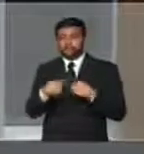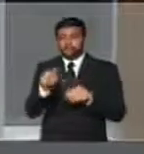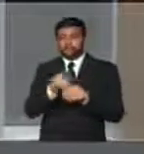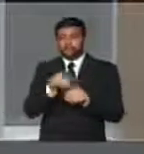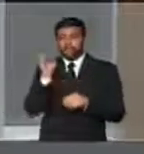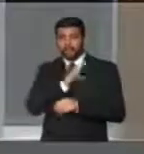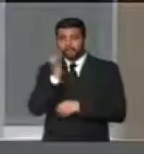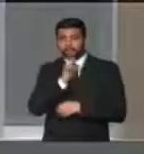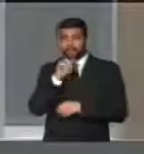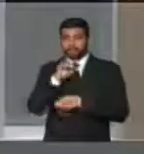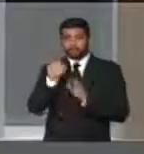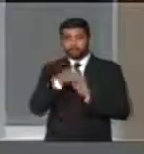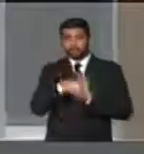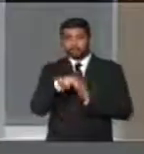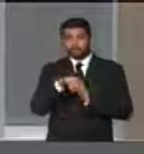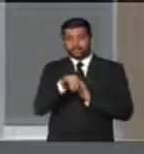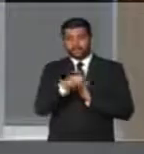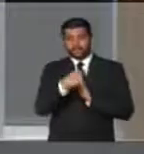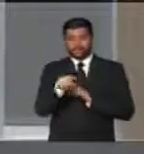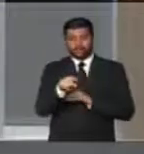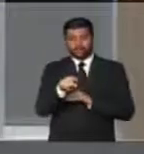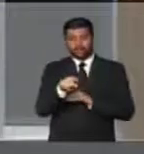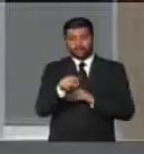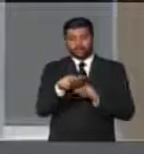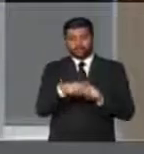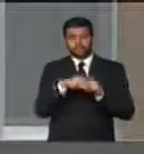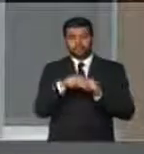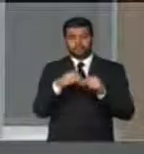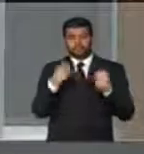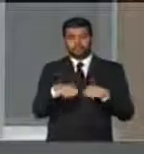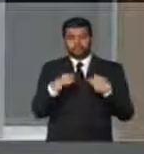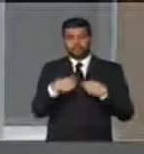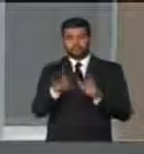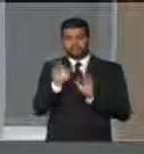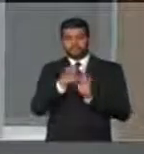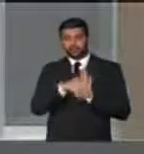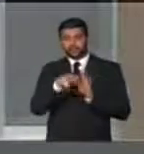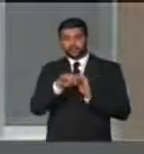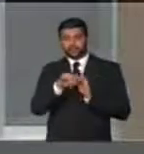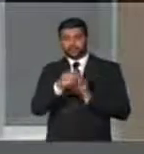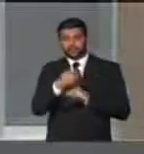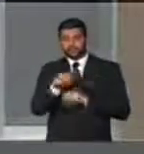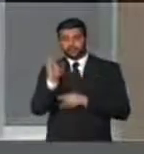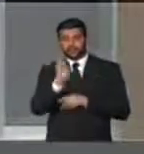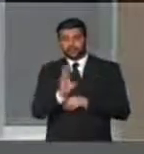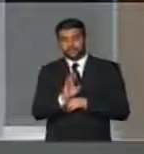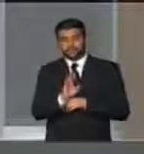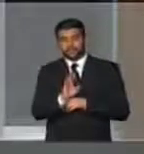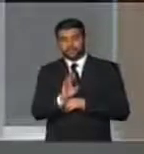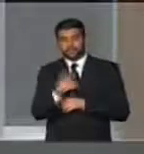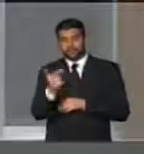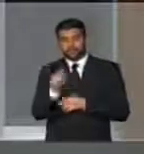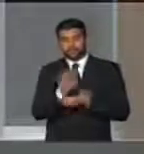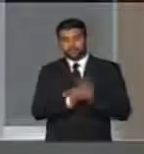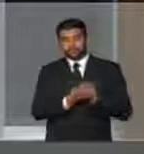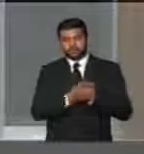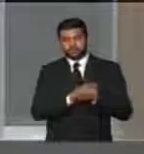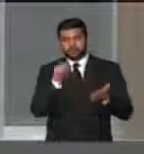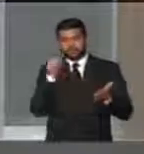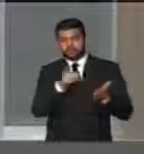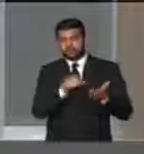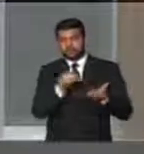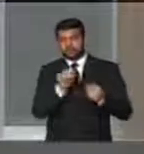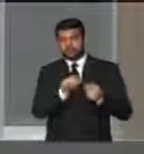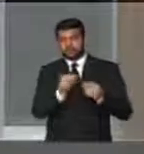votar logo o Código de Mineração, apesar de precisar de um Código de Mineração no Brasil, não é este que